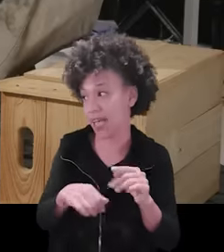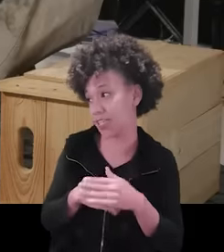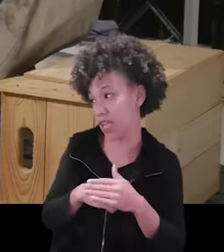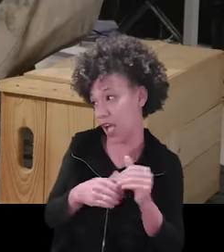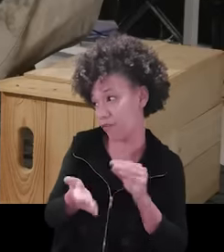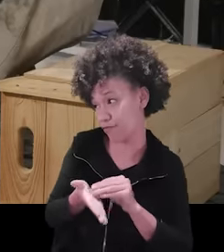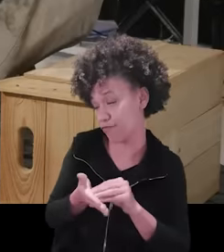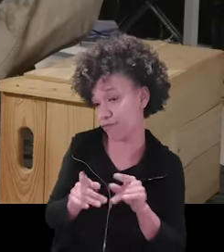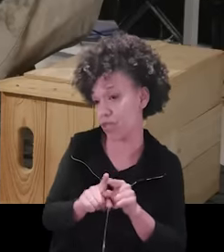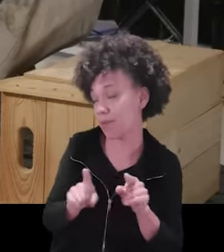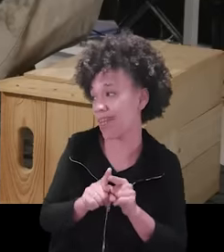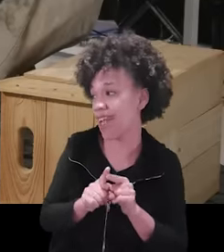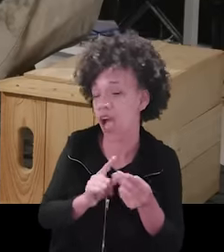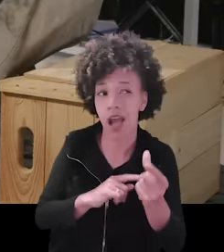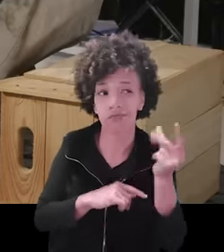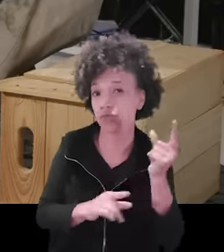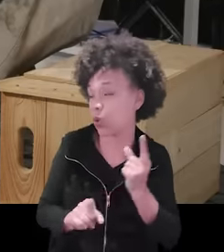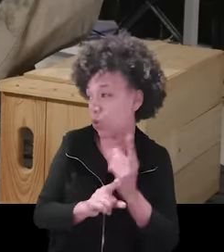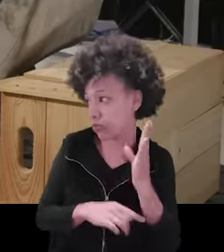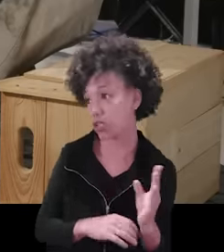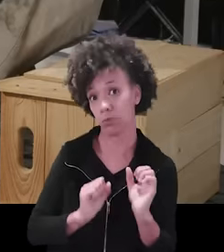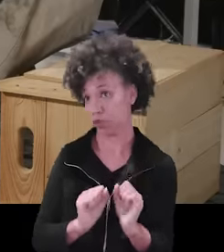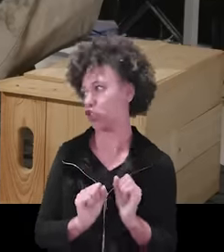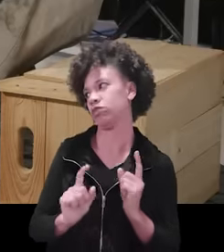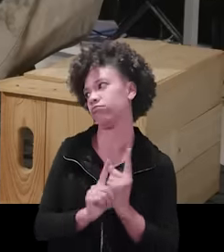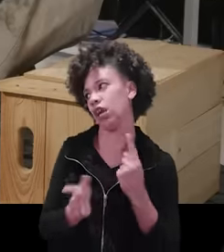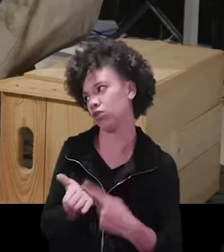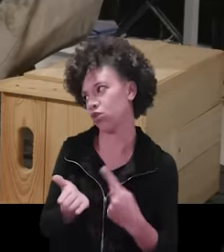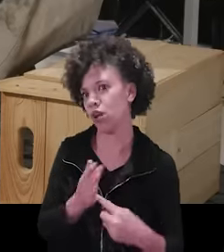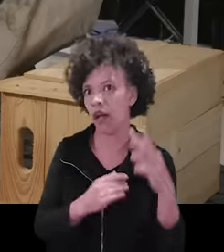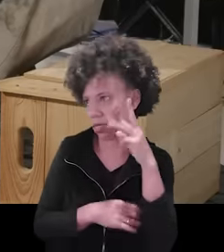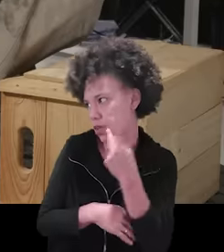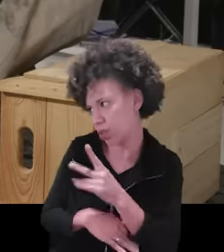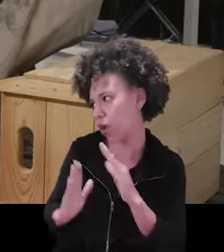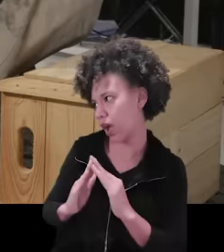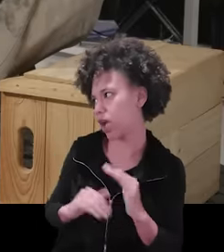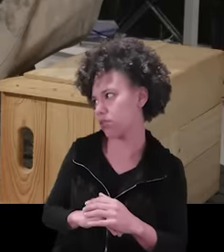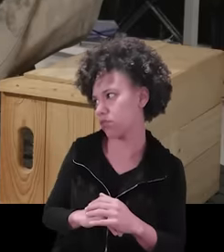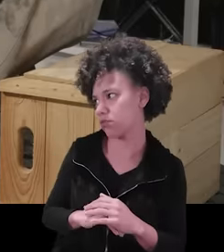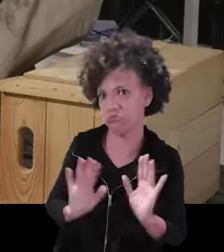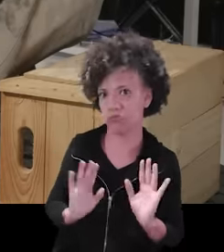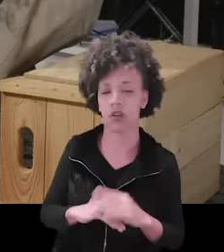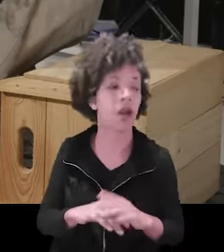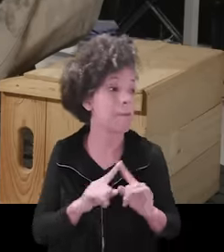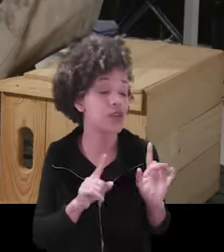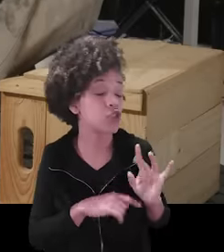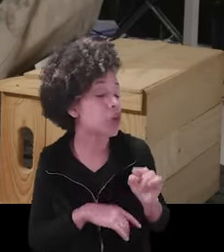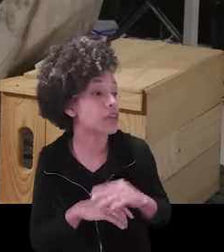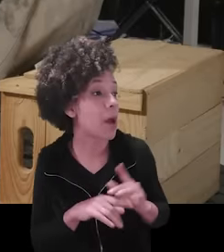tava esperando eu concordo eles não encontraram uma maneira muito tempo muito tempo poderia encontrar um tomateiro só podia na tua casa mas